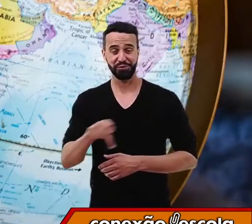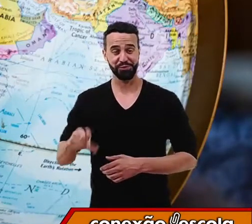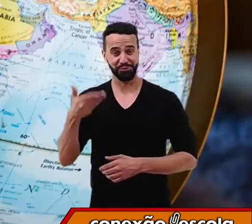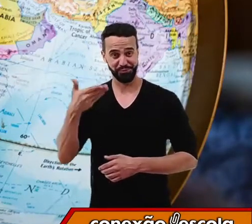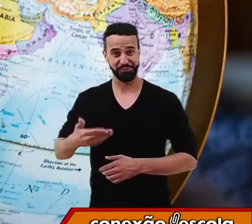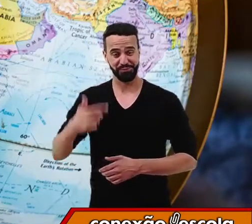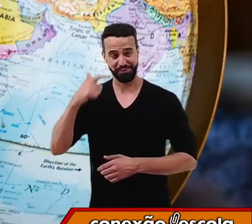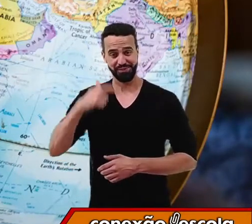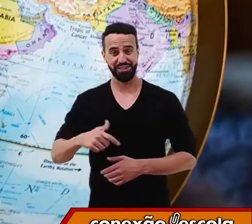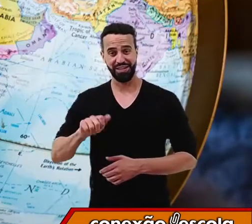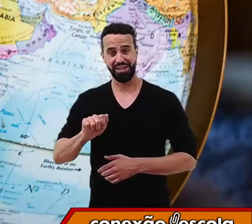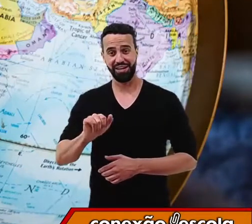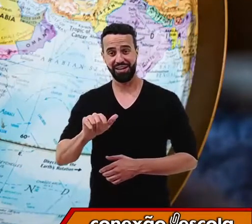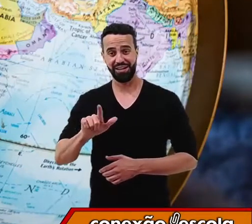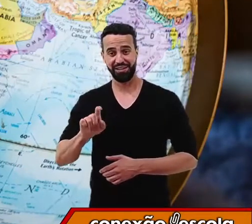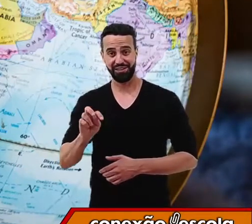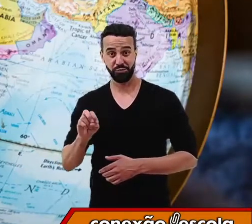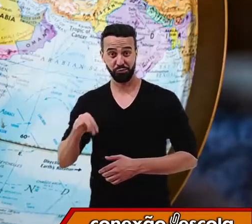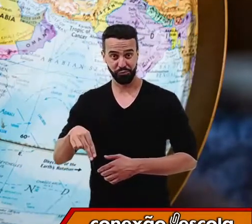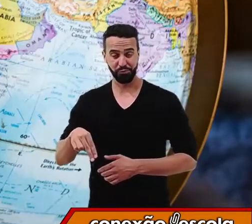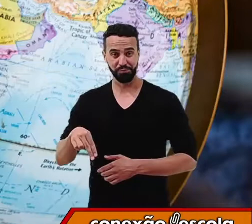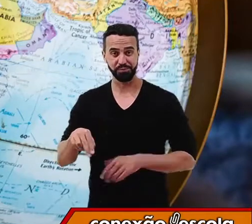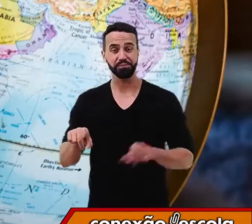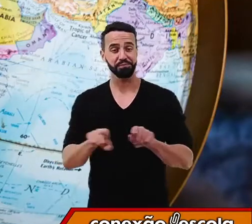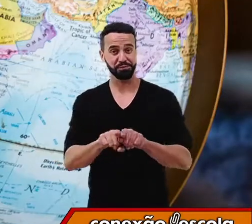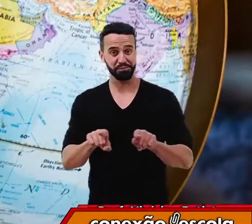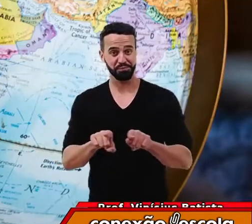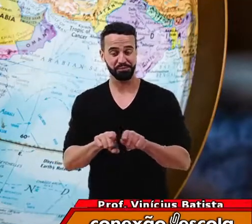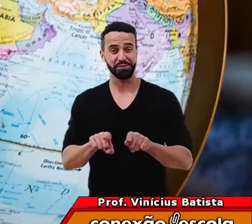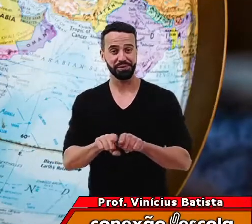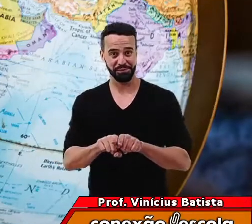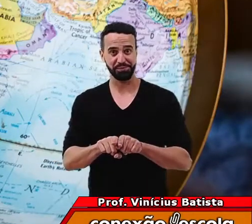professor Ailton Domingos na voz e